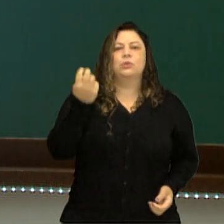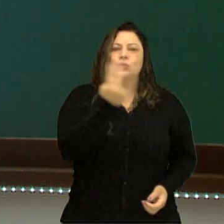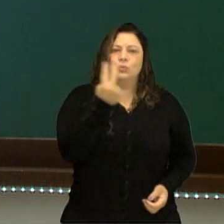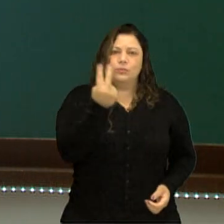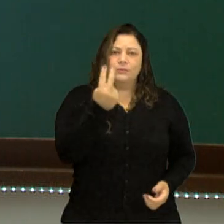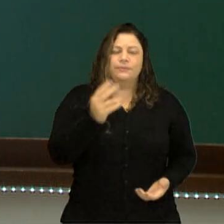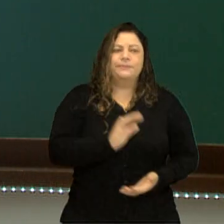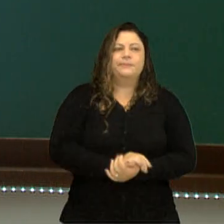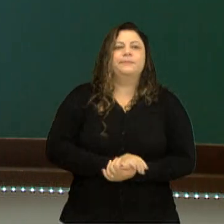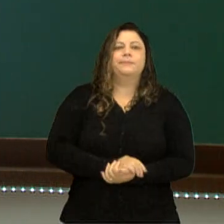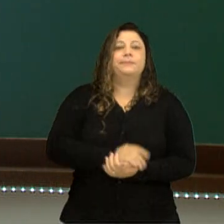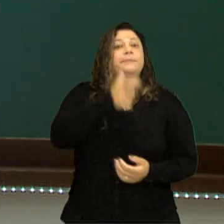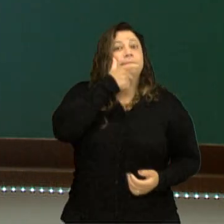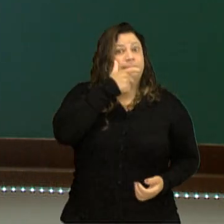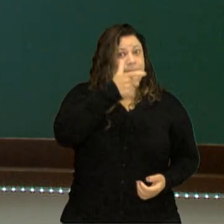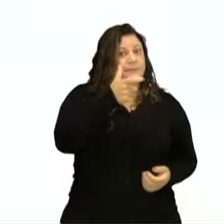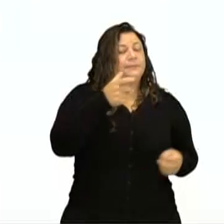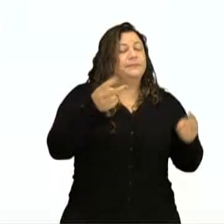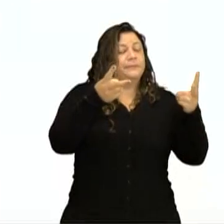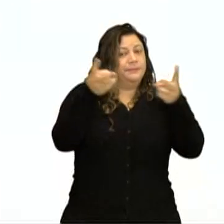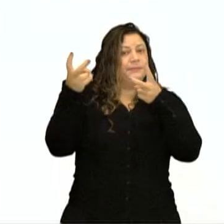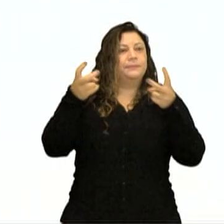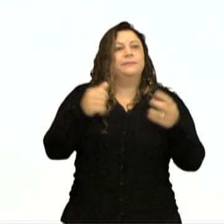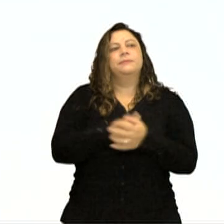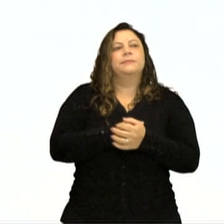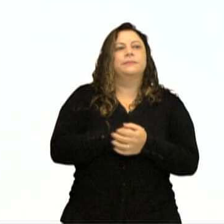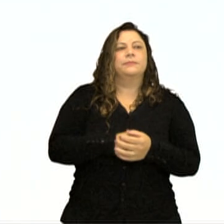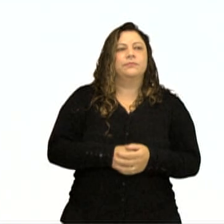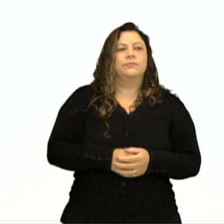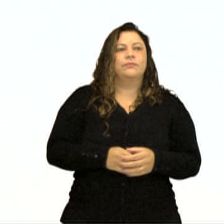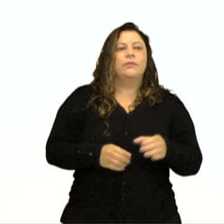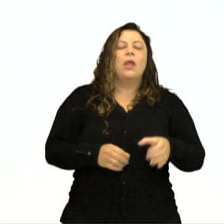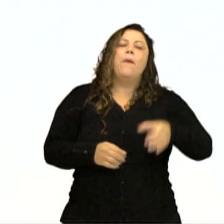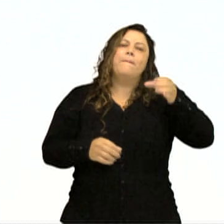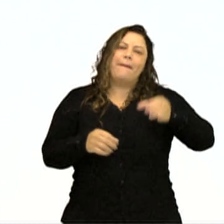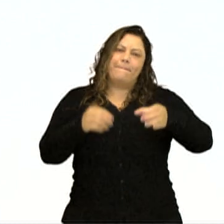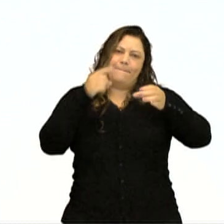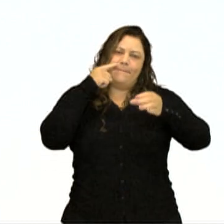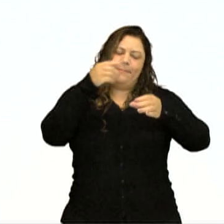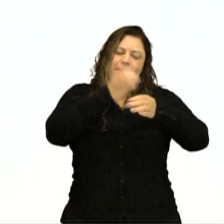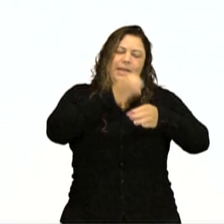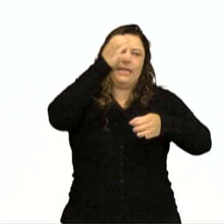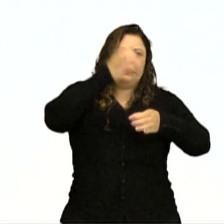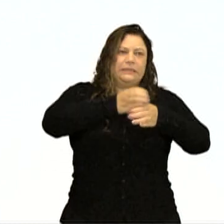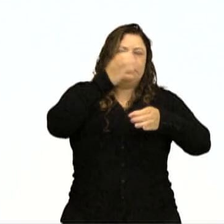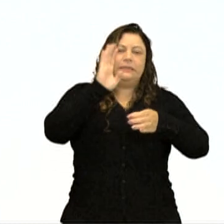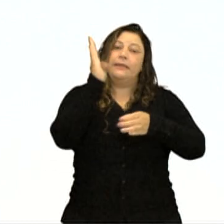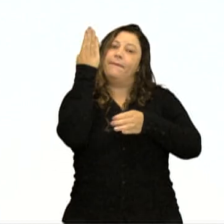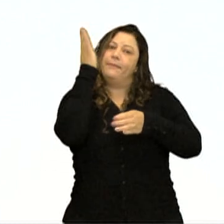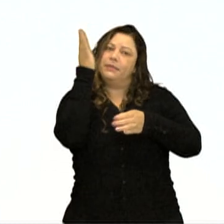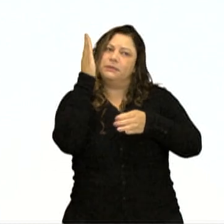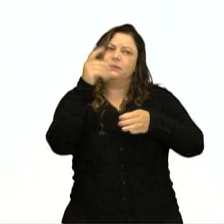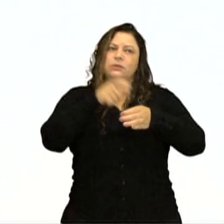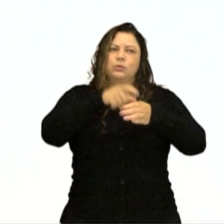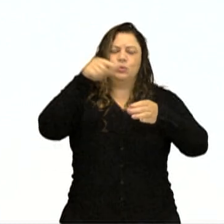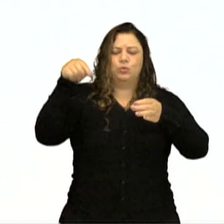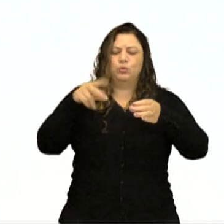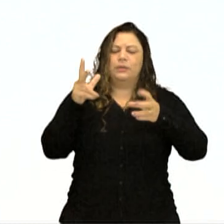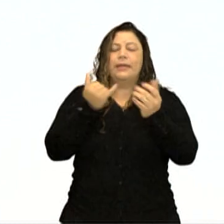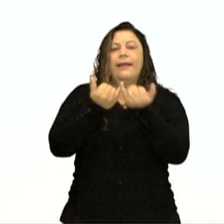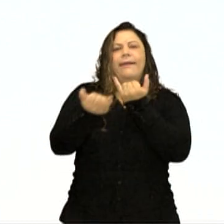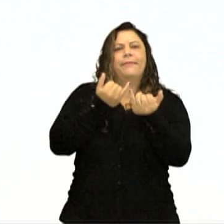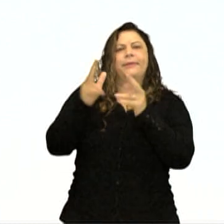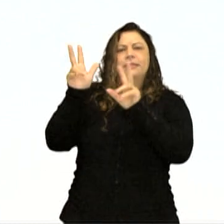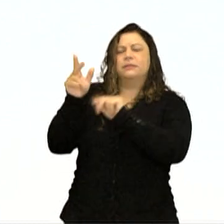muito interessante esse exercício. Ó. Uma peça cilíndrica de madeira tem as dimensões na forma da figura abaixo. Qual